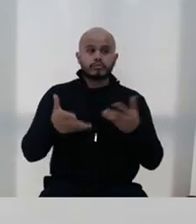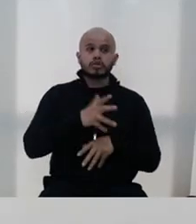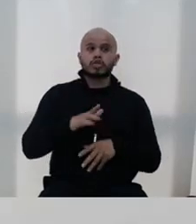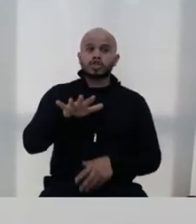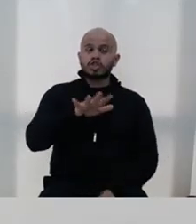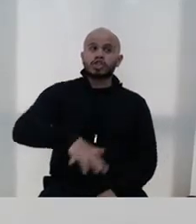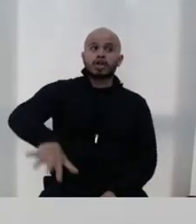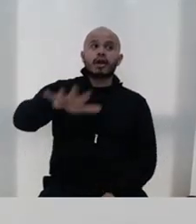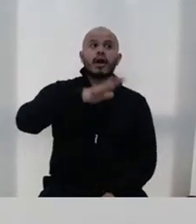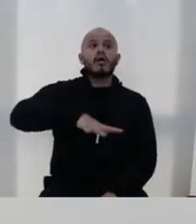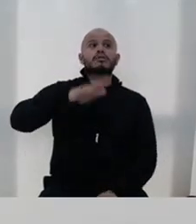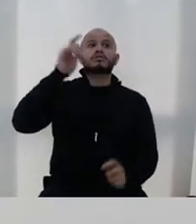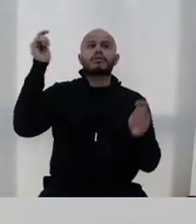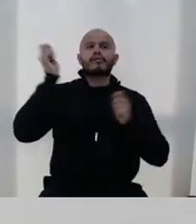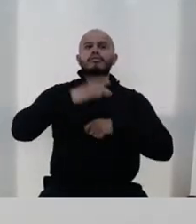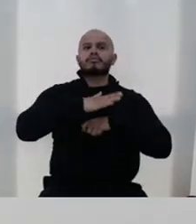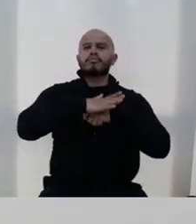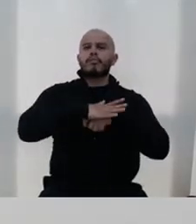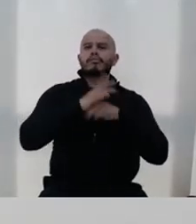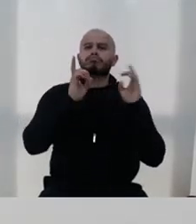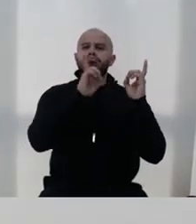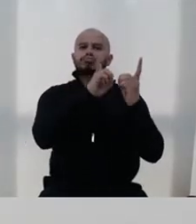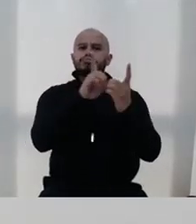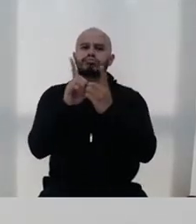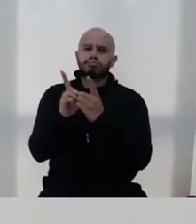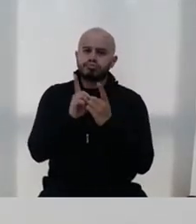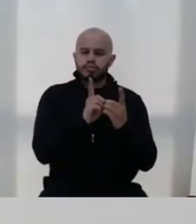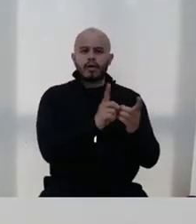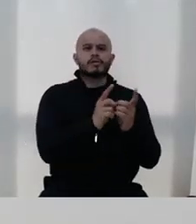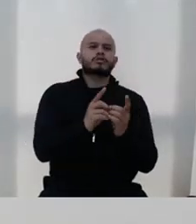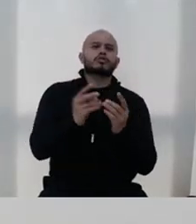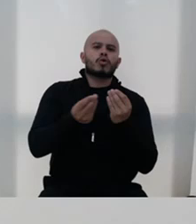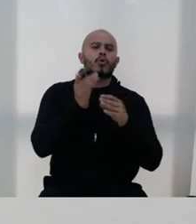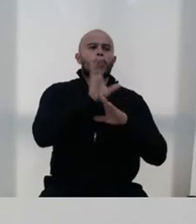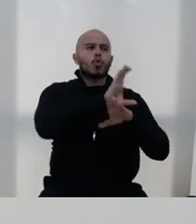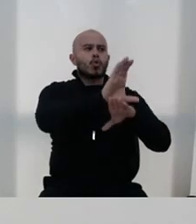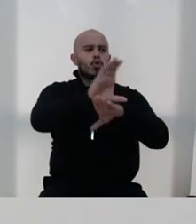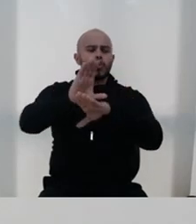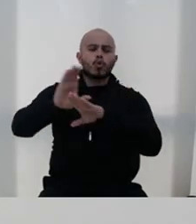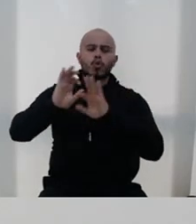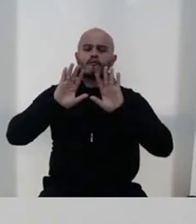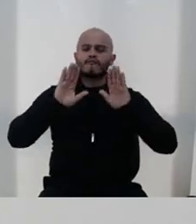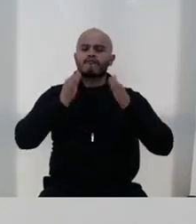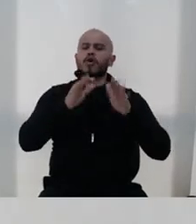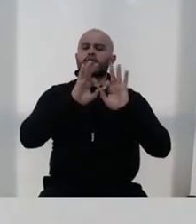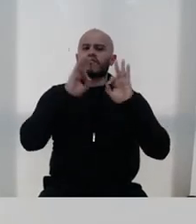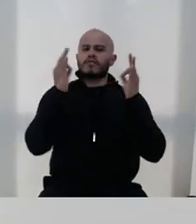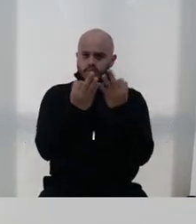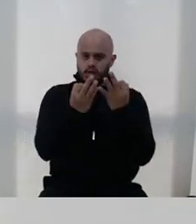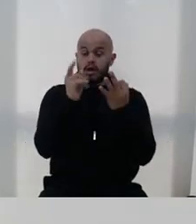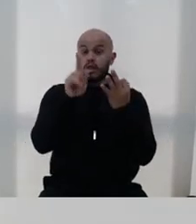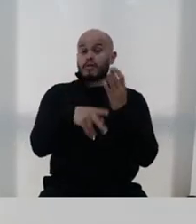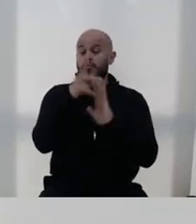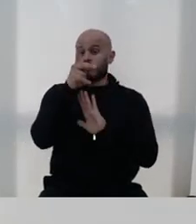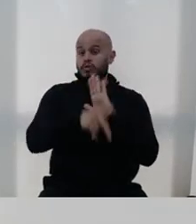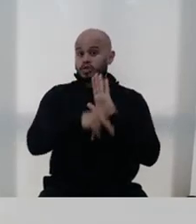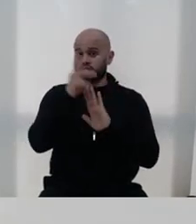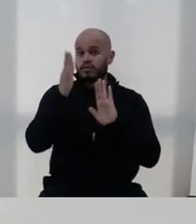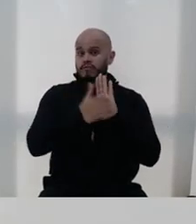uma capacitação dos defensores para expositores de oficinas das famílias, e é um projeto da